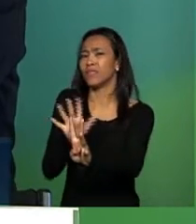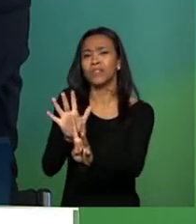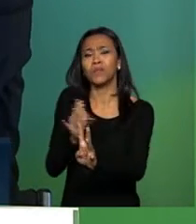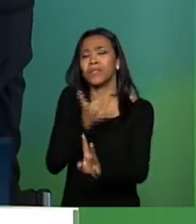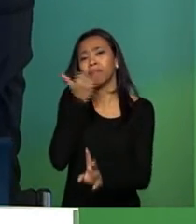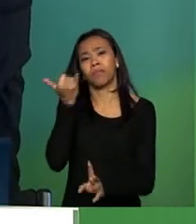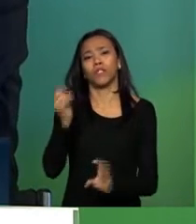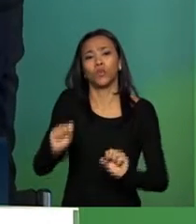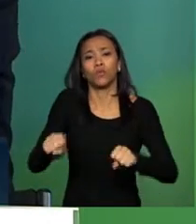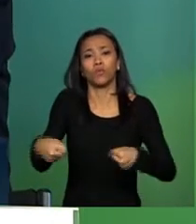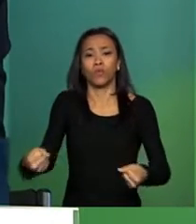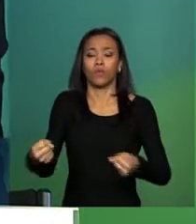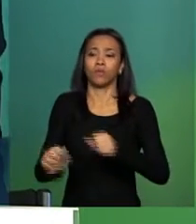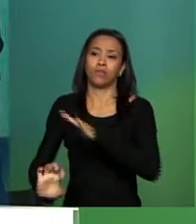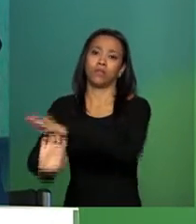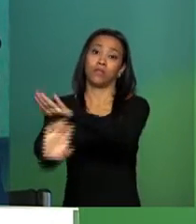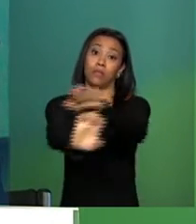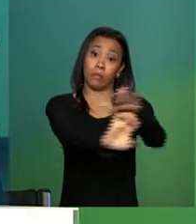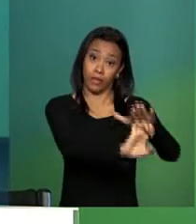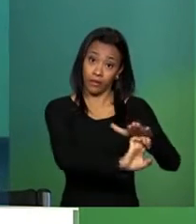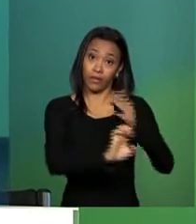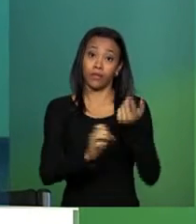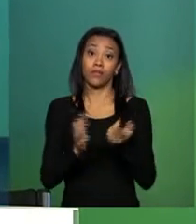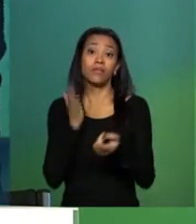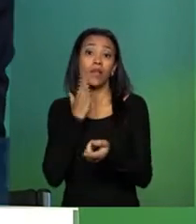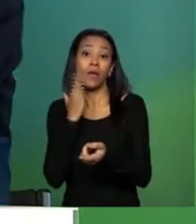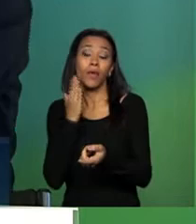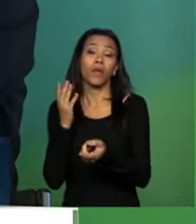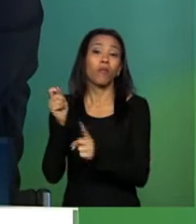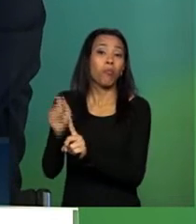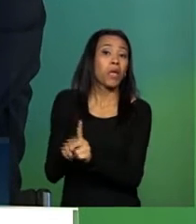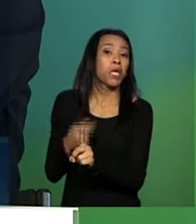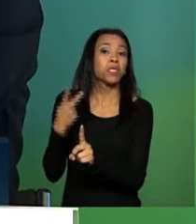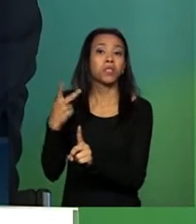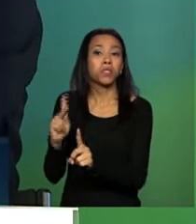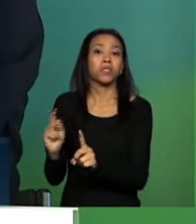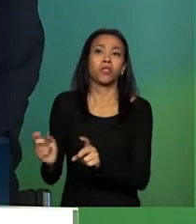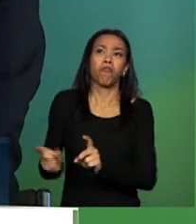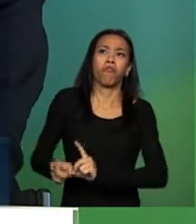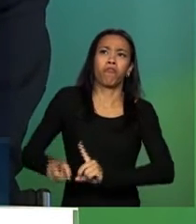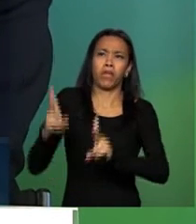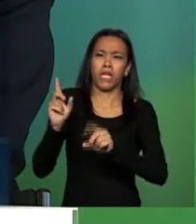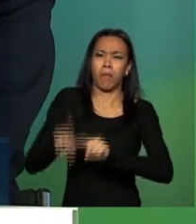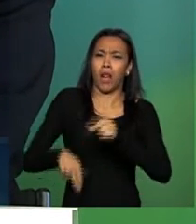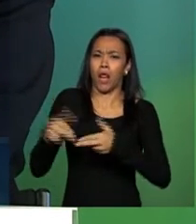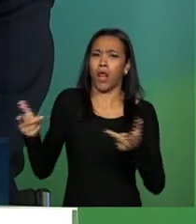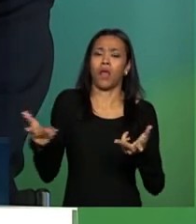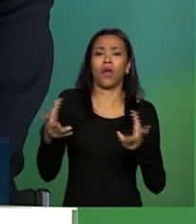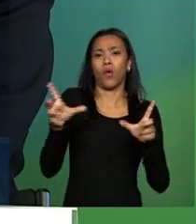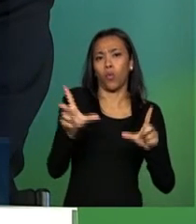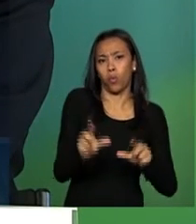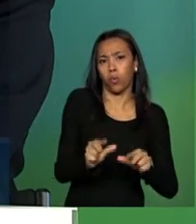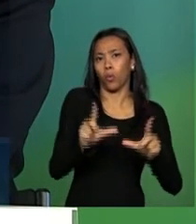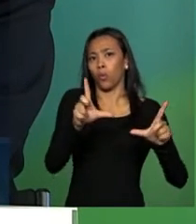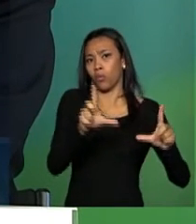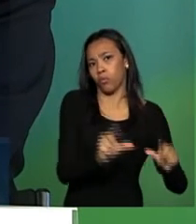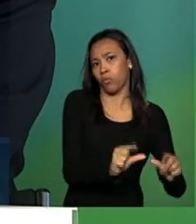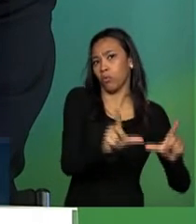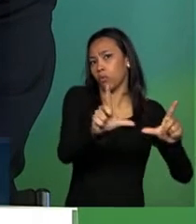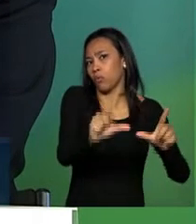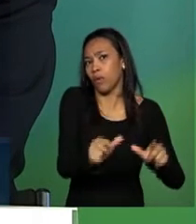empresa de poder definir e retomar os canais de comercialização. Há também um espaço